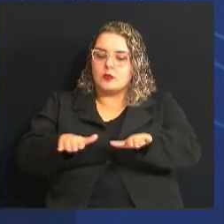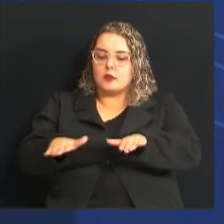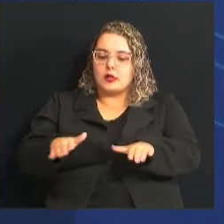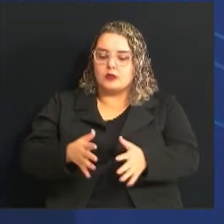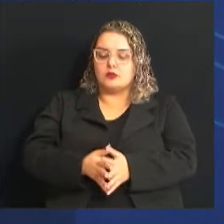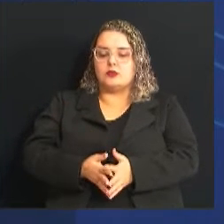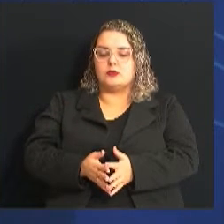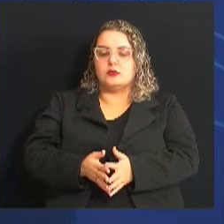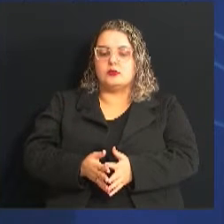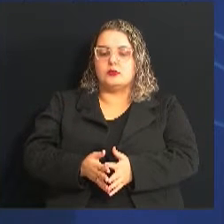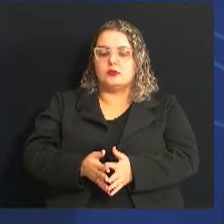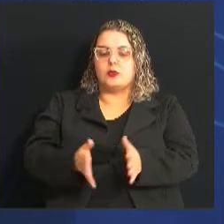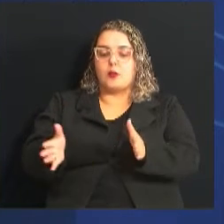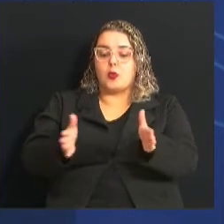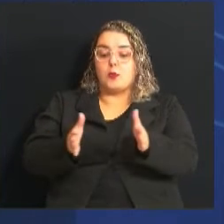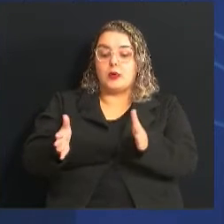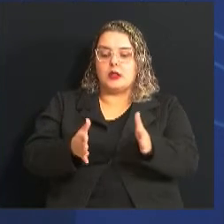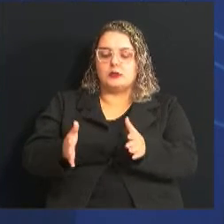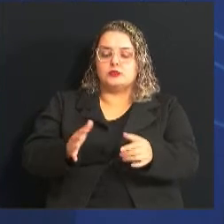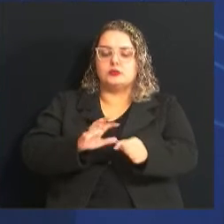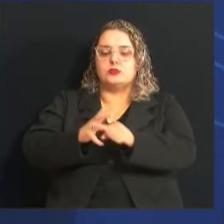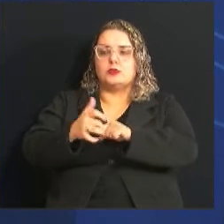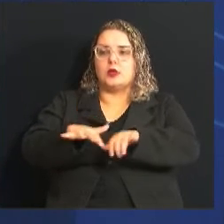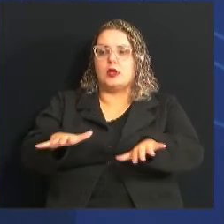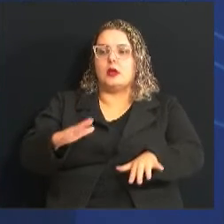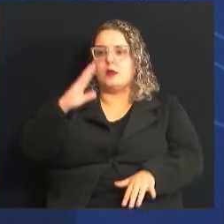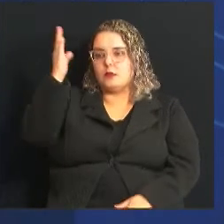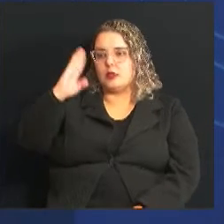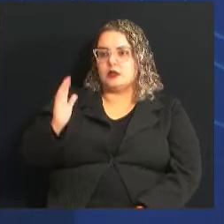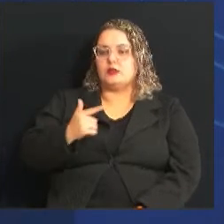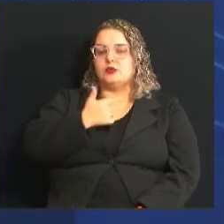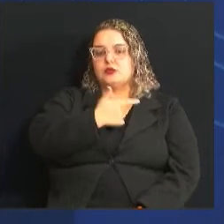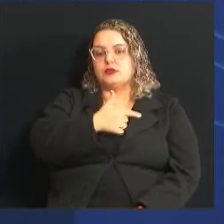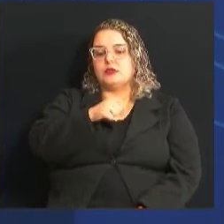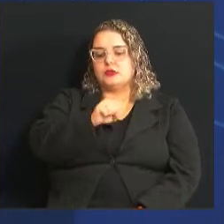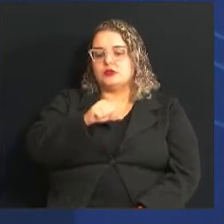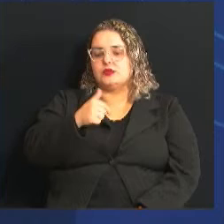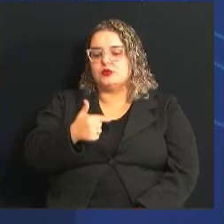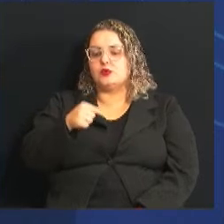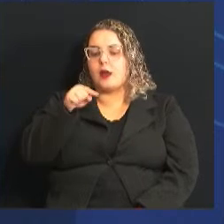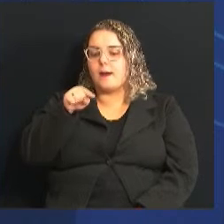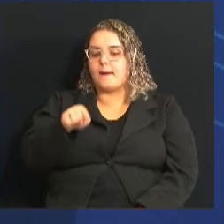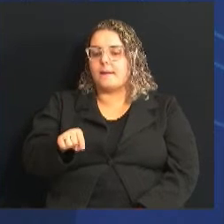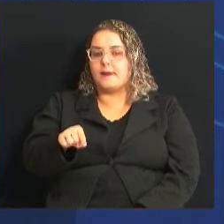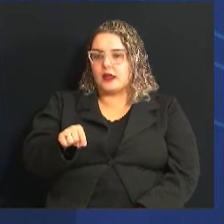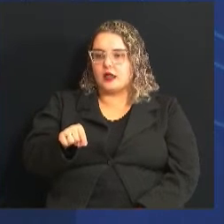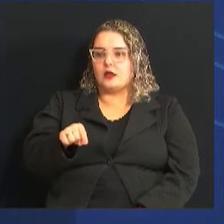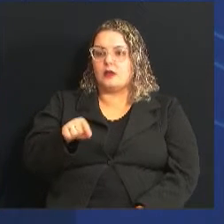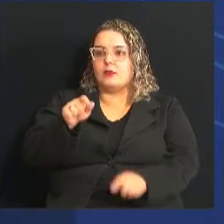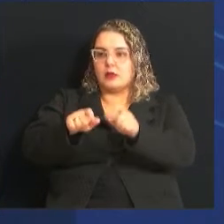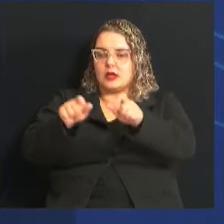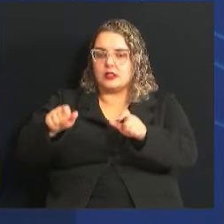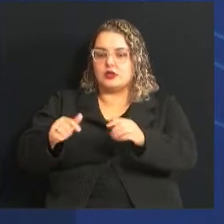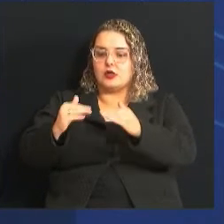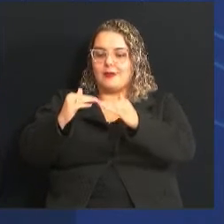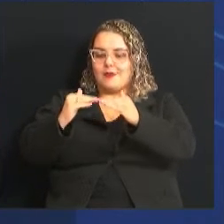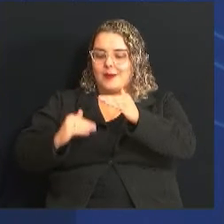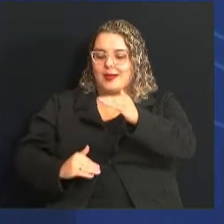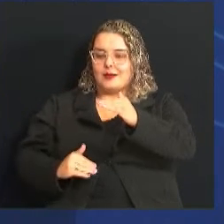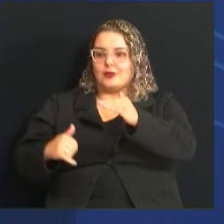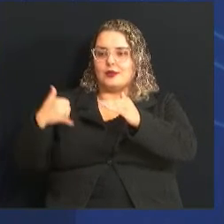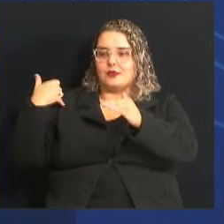E segundo uma pesquisa, o Brasil já tem mais de 282 mil pessoas menores de